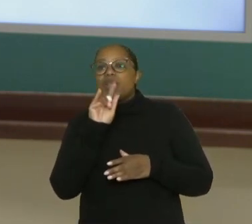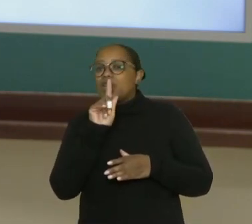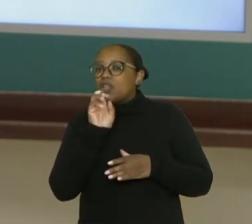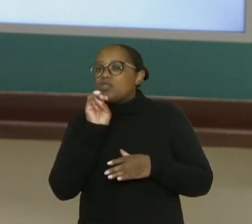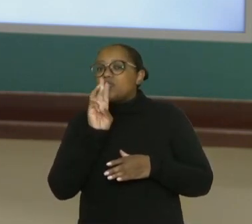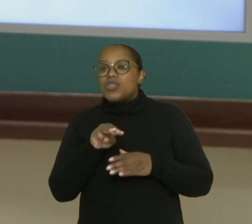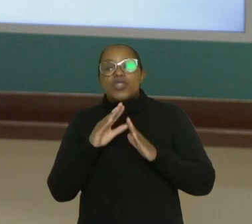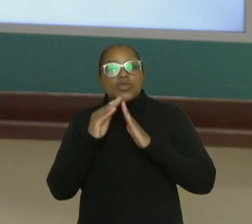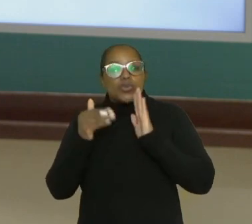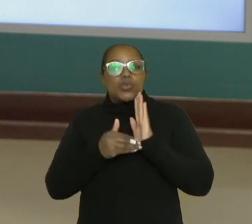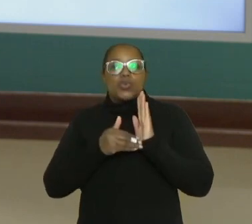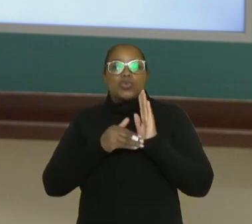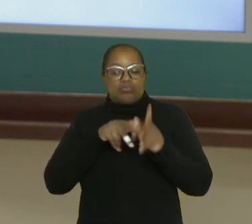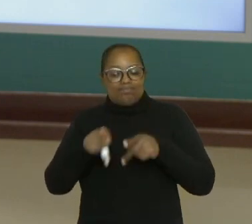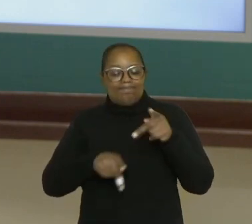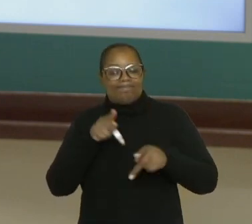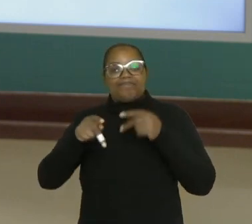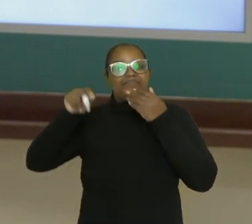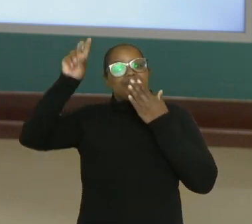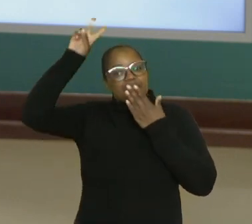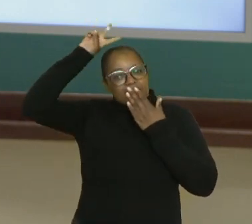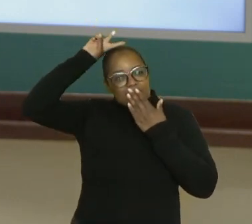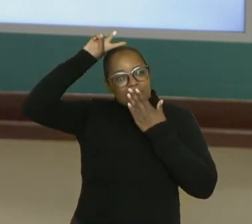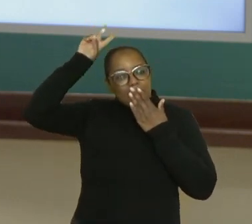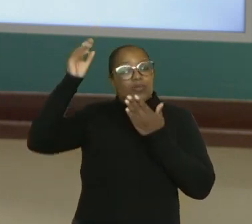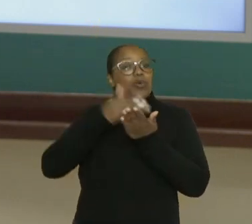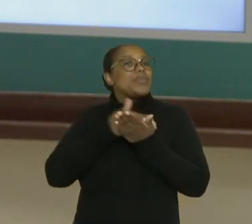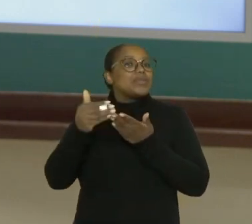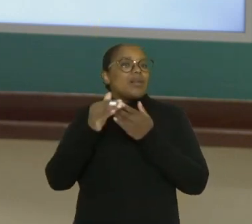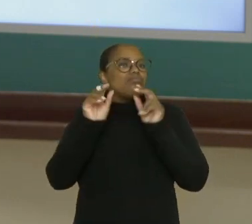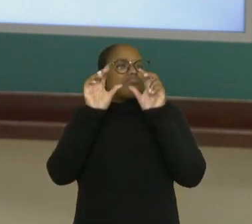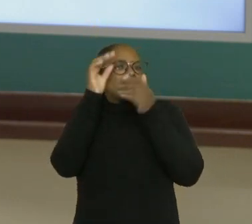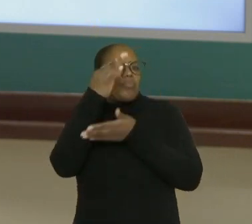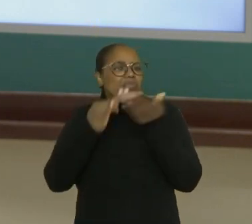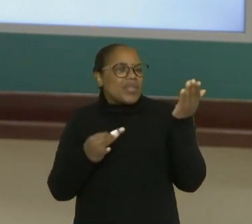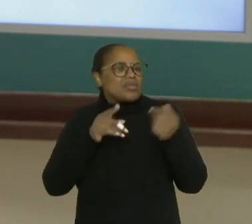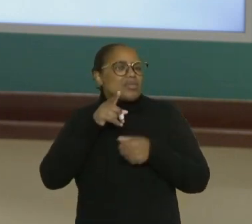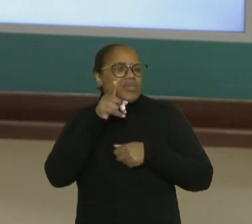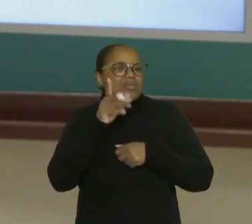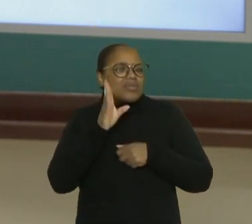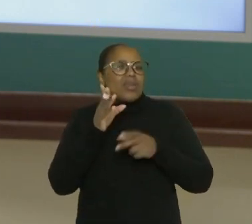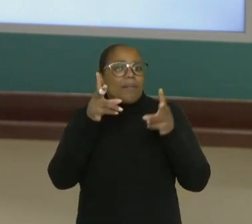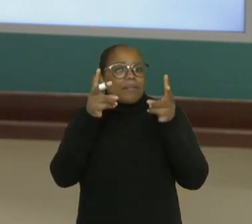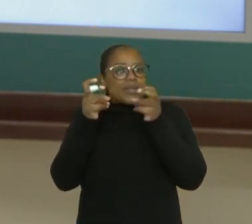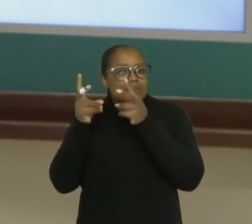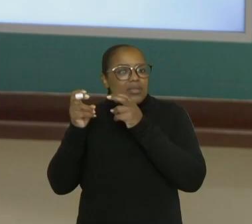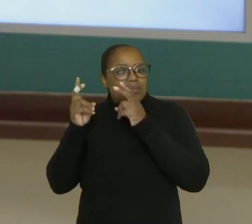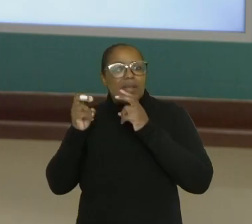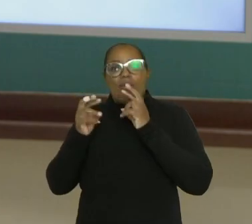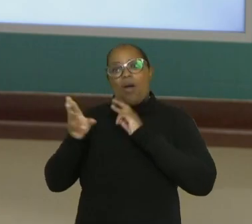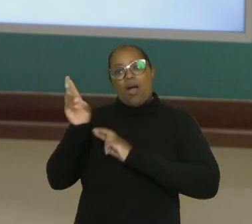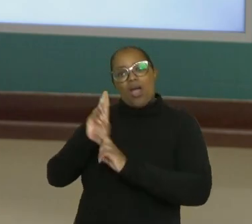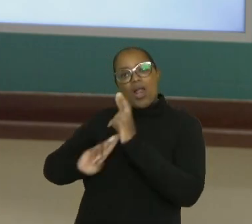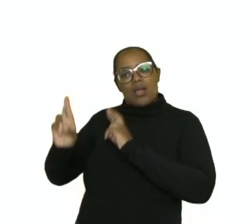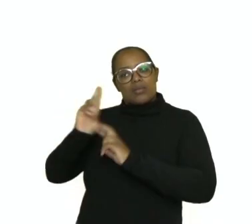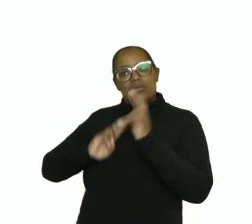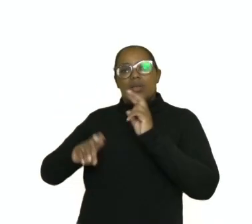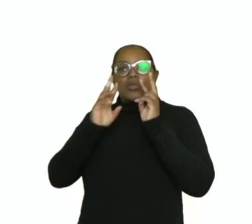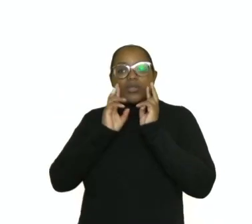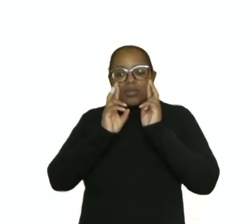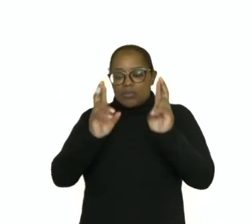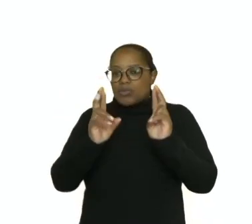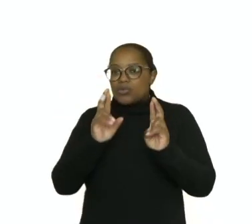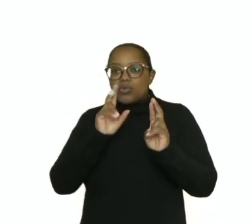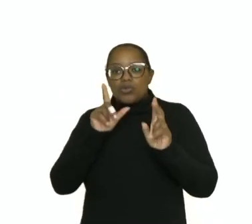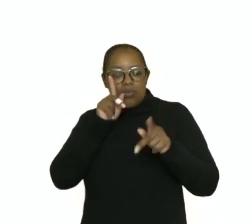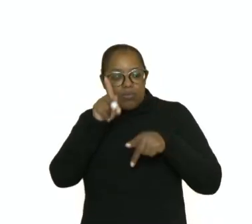abordavam. Vamos começar com uma reflexão. Você já percebeu a relação de respeito que os povos indígenas